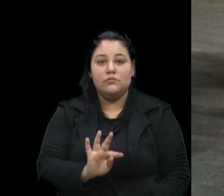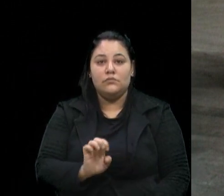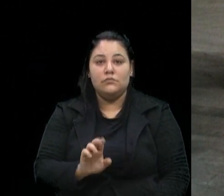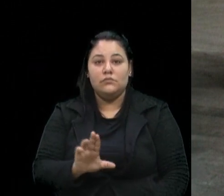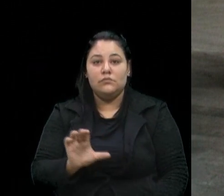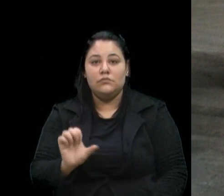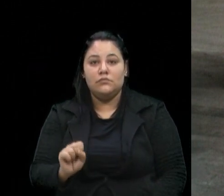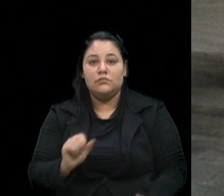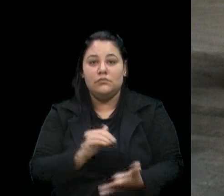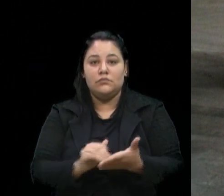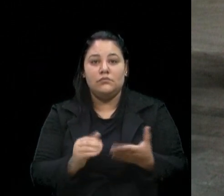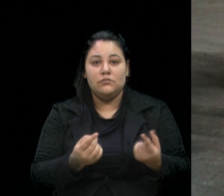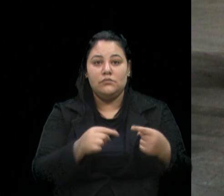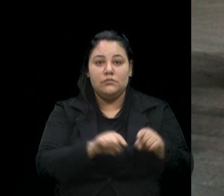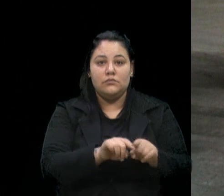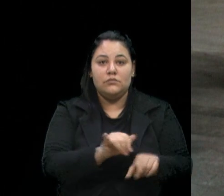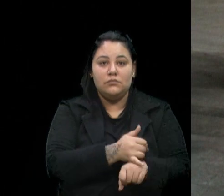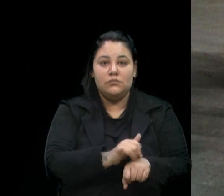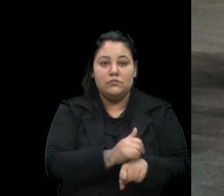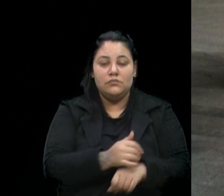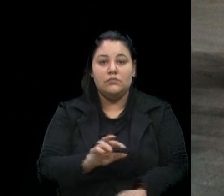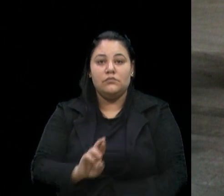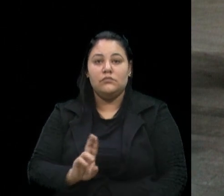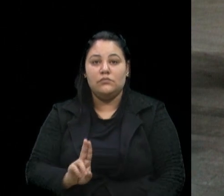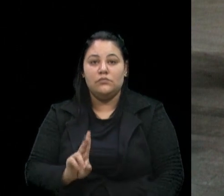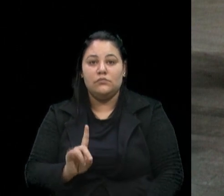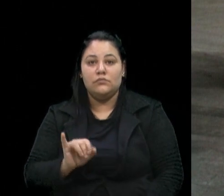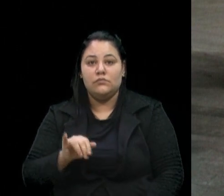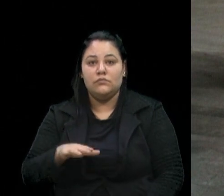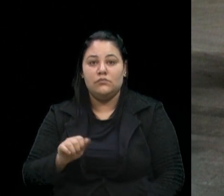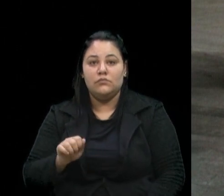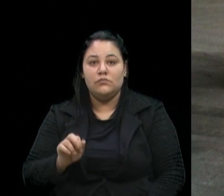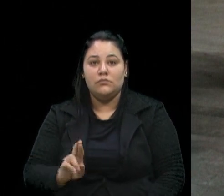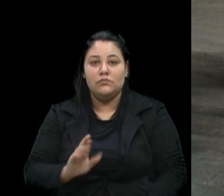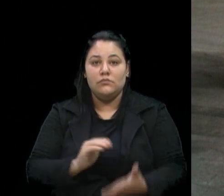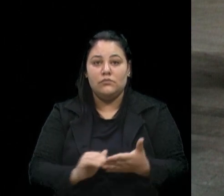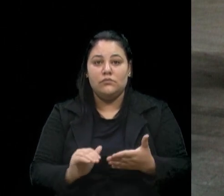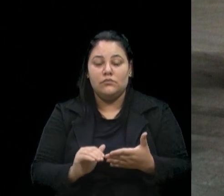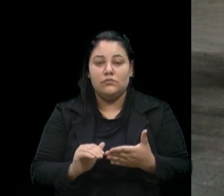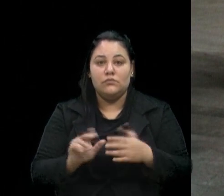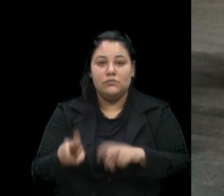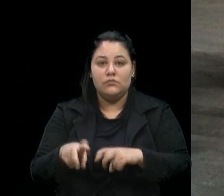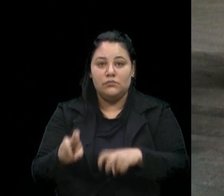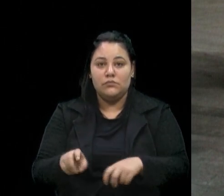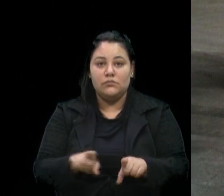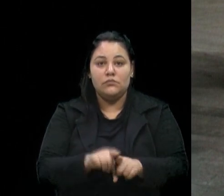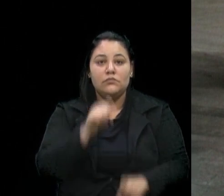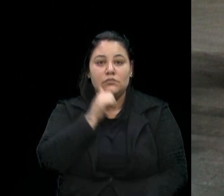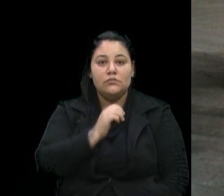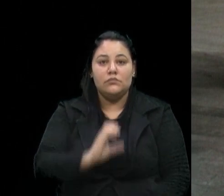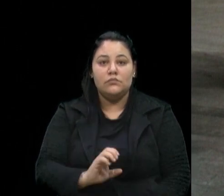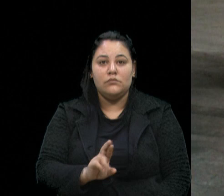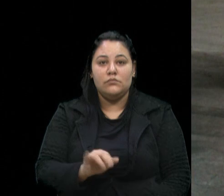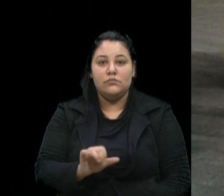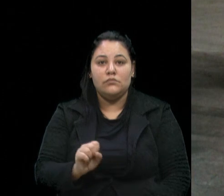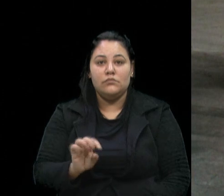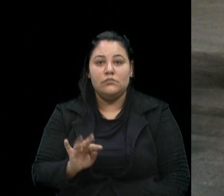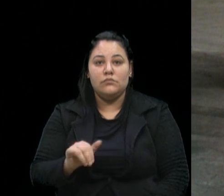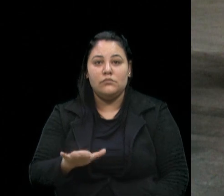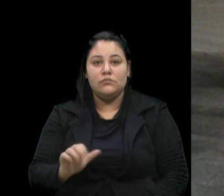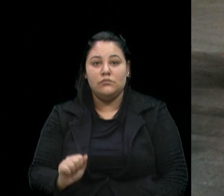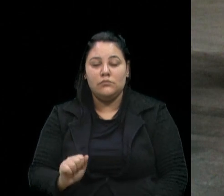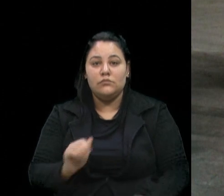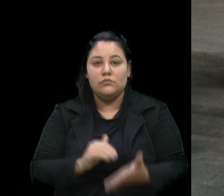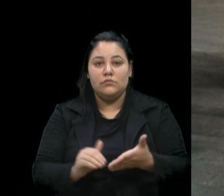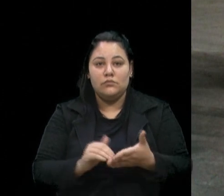Parcerias Estratégicas, Rudimar da Secretaria da Agricultura e a senhora Cristina, secretária de Cultura, e João